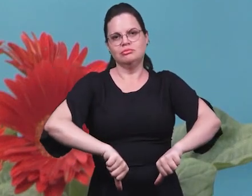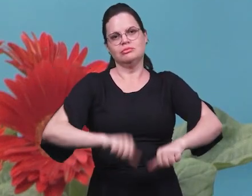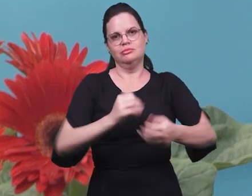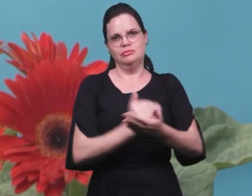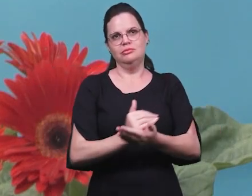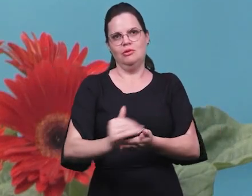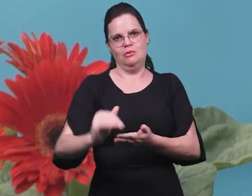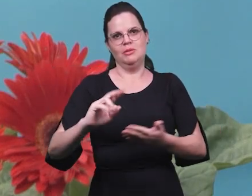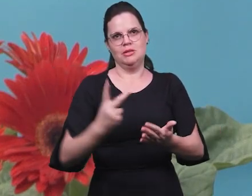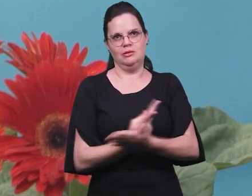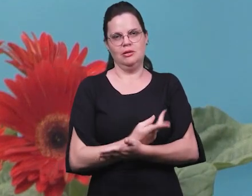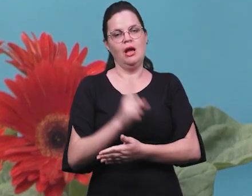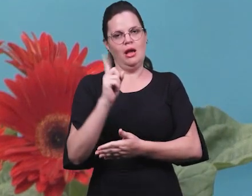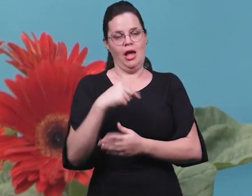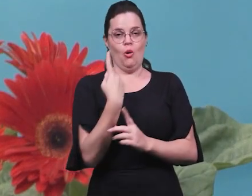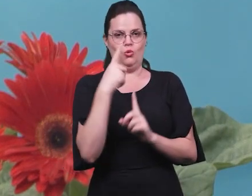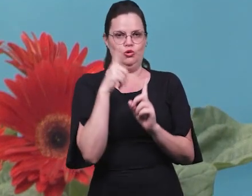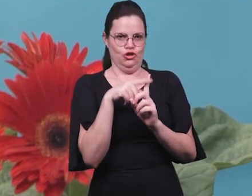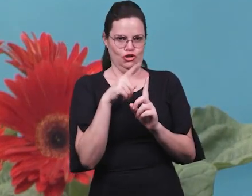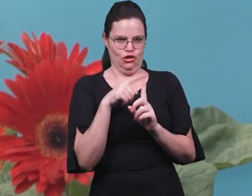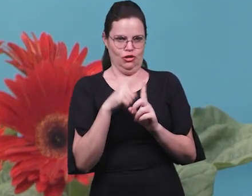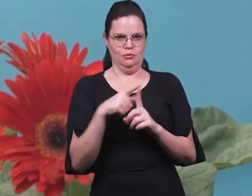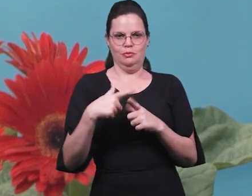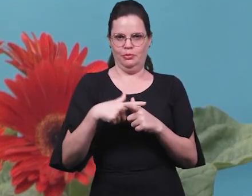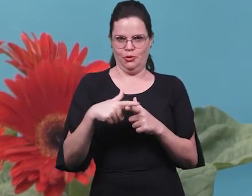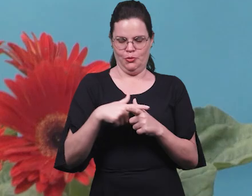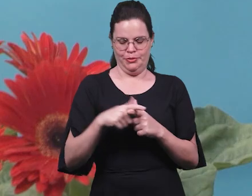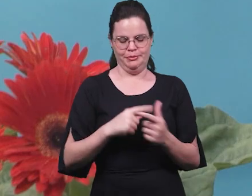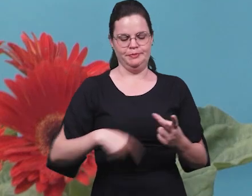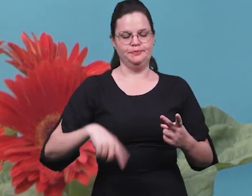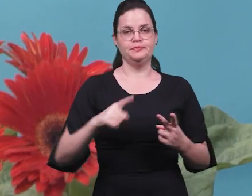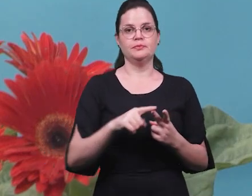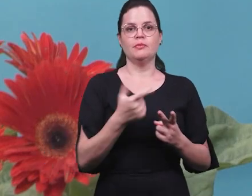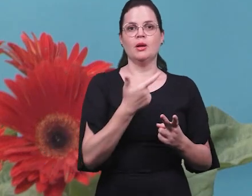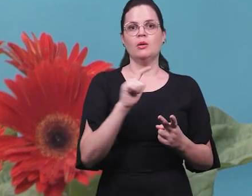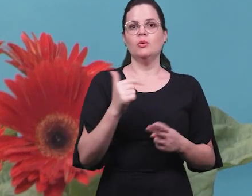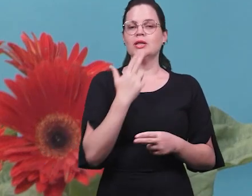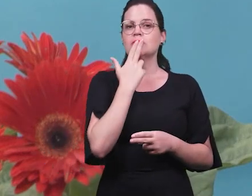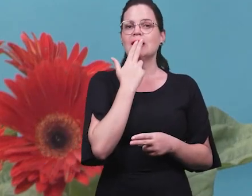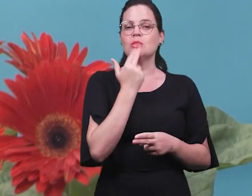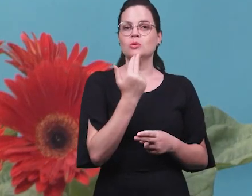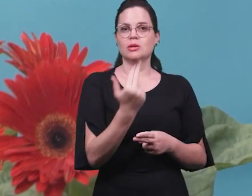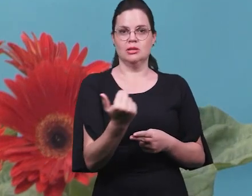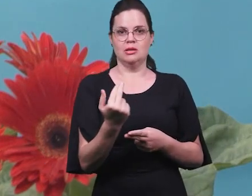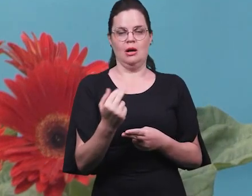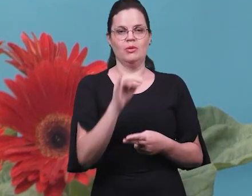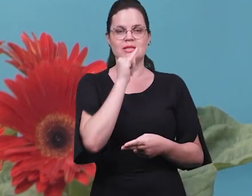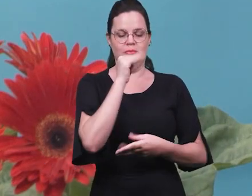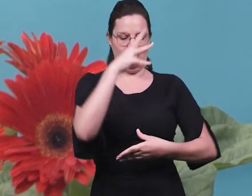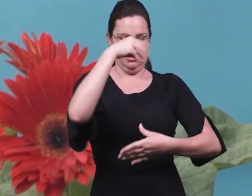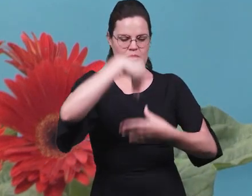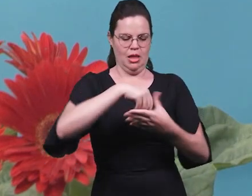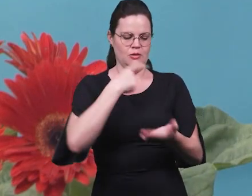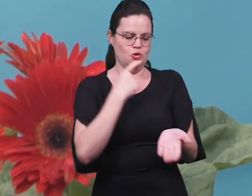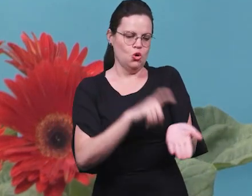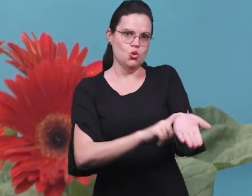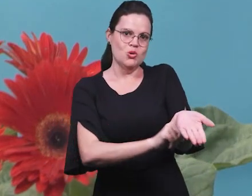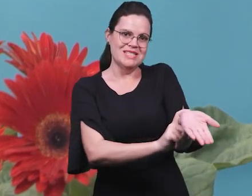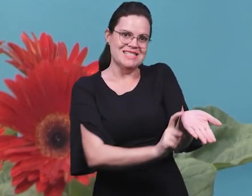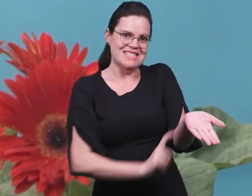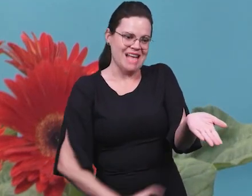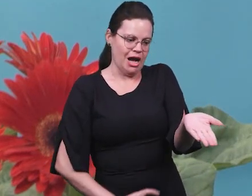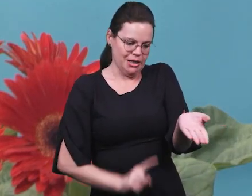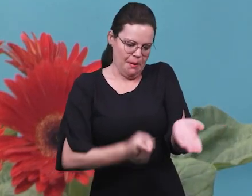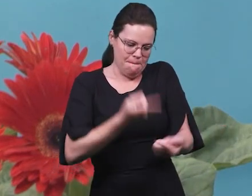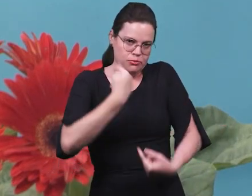daí. Essa é uma das complicações. E a nutrição que vai para essa ferida, né, o nosso sangue que vai